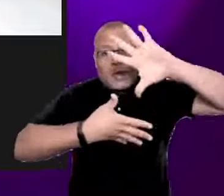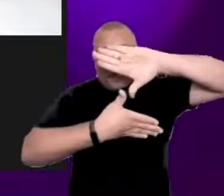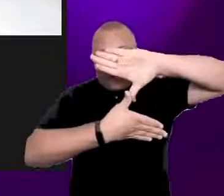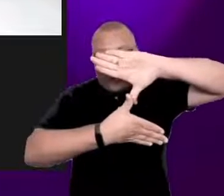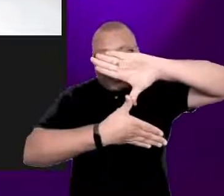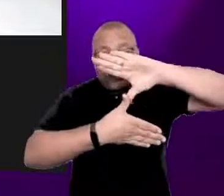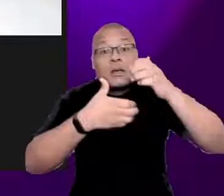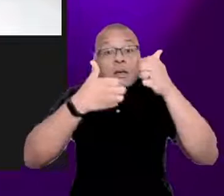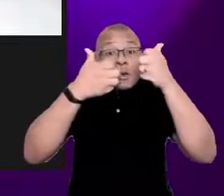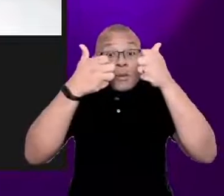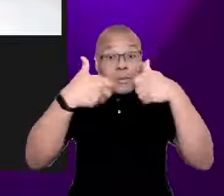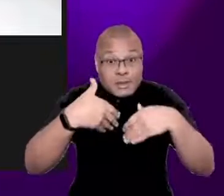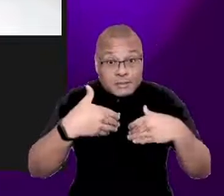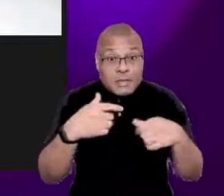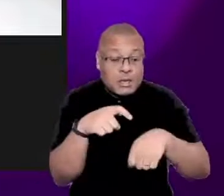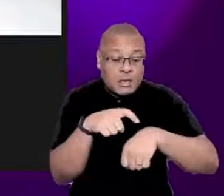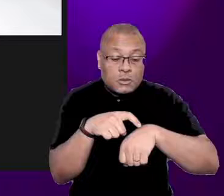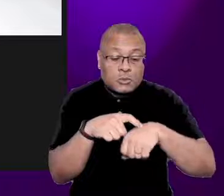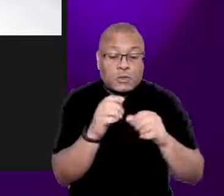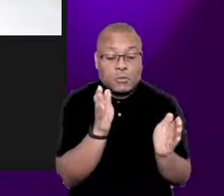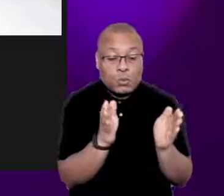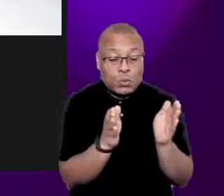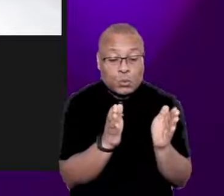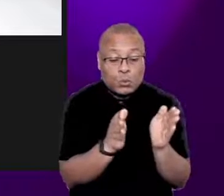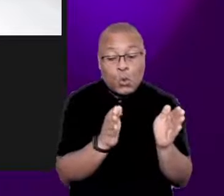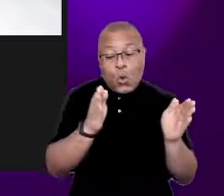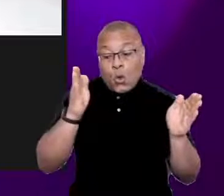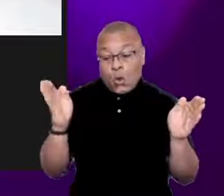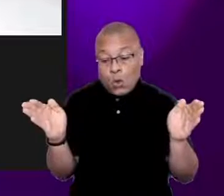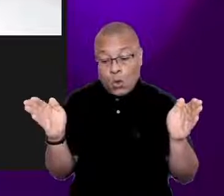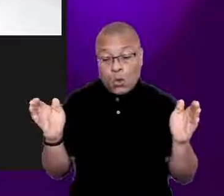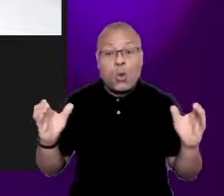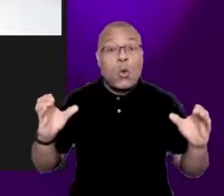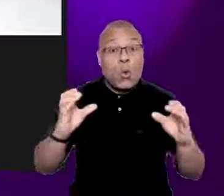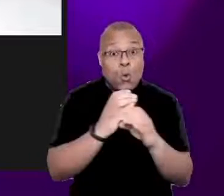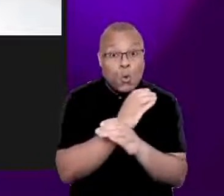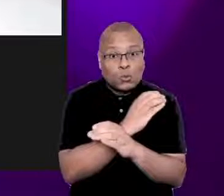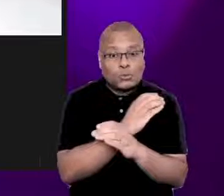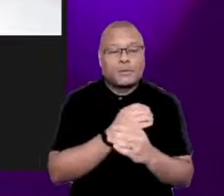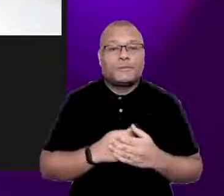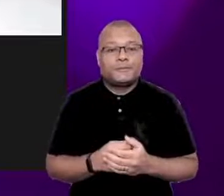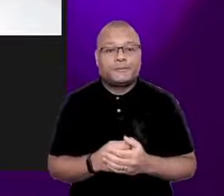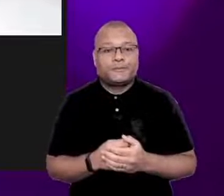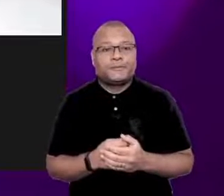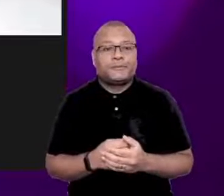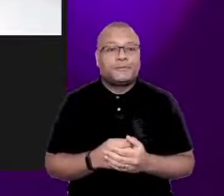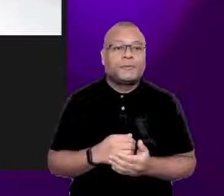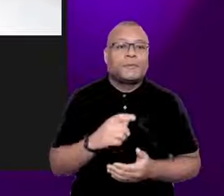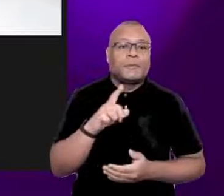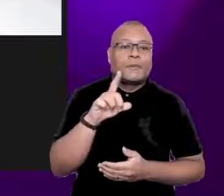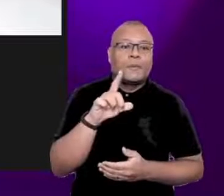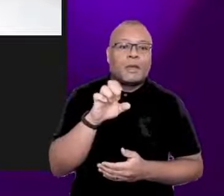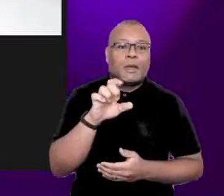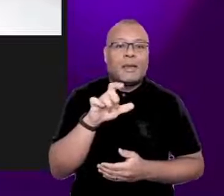de desfechos de curto e de longo prazo, os PROMs. Helenara, por favor.